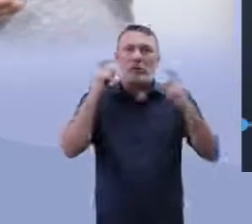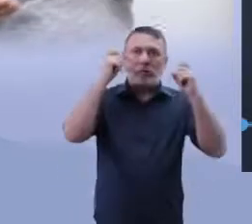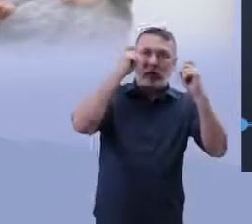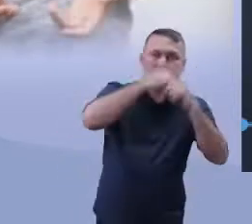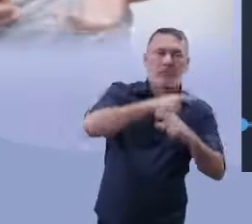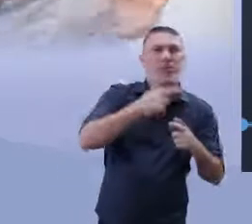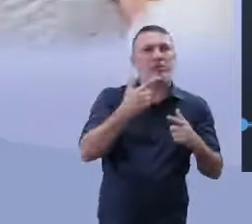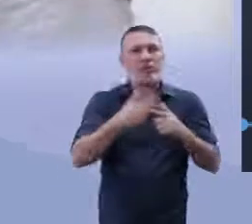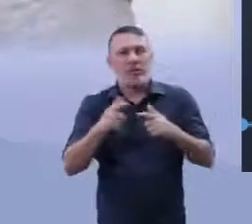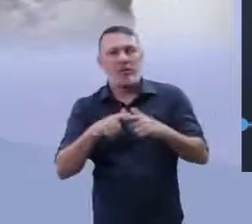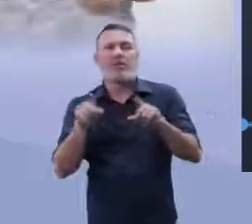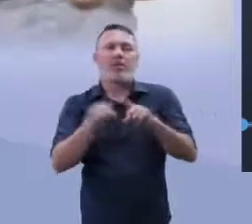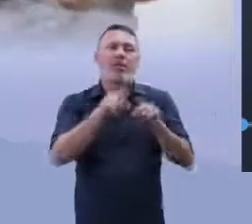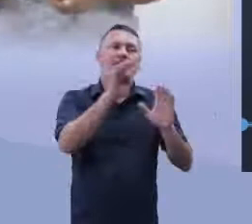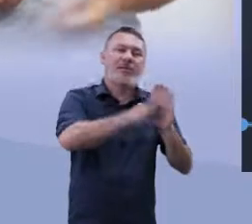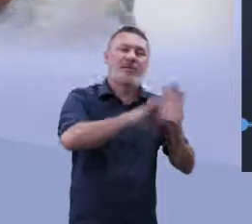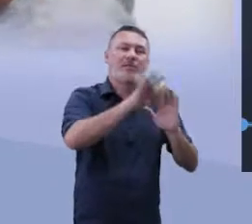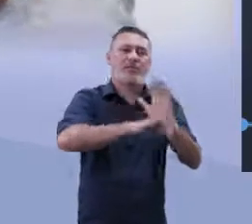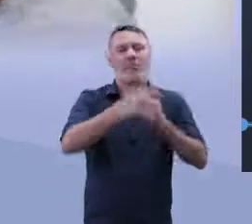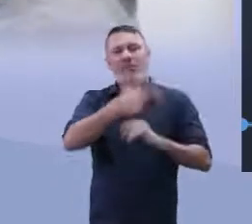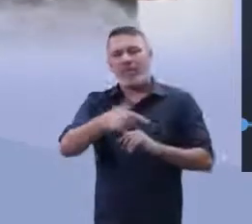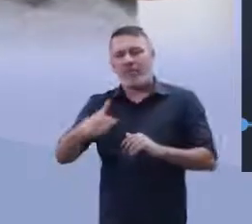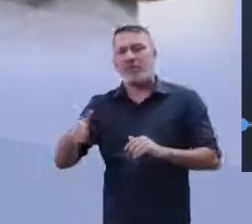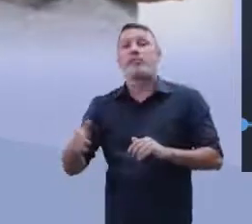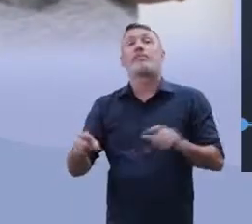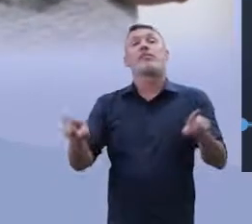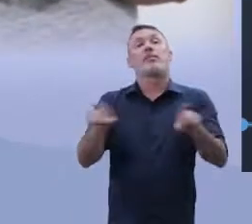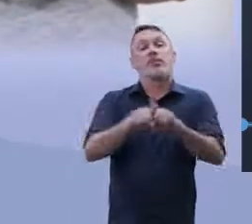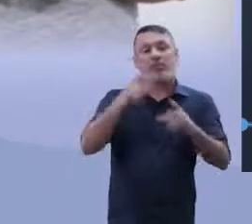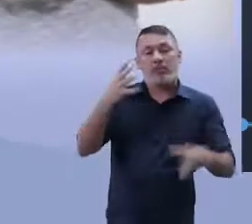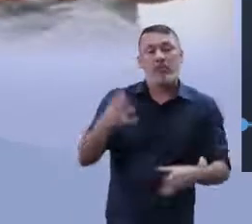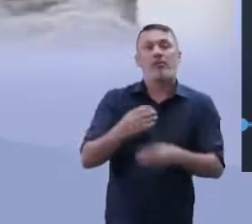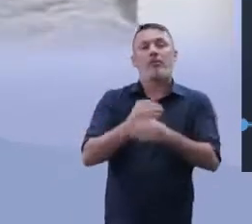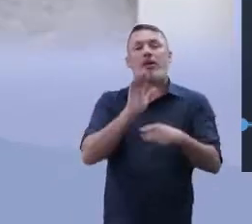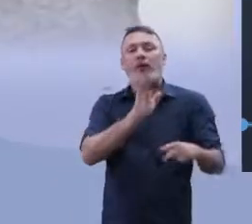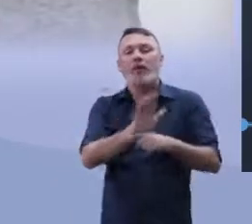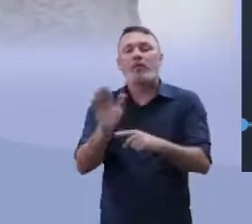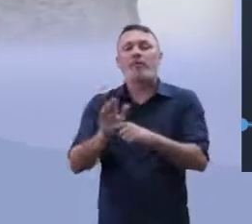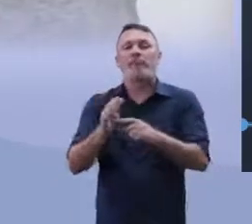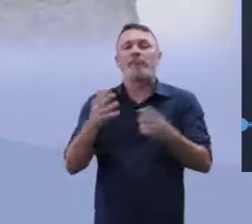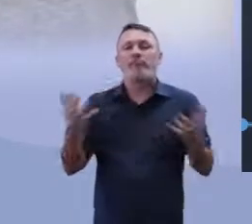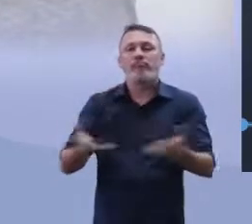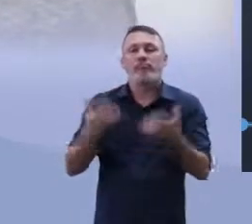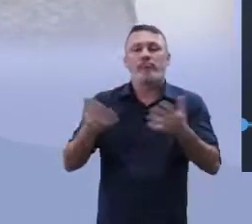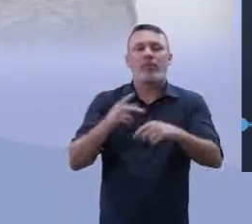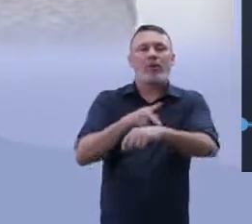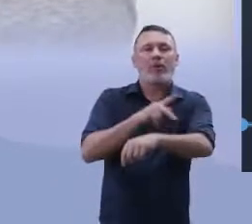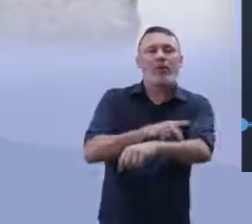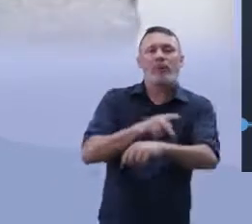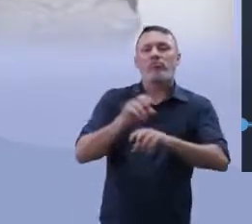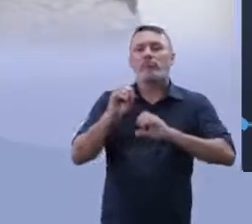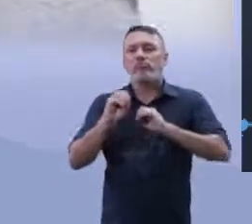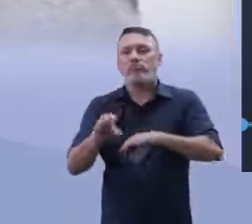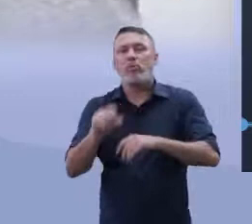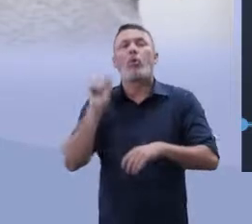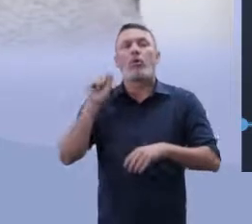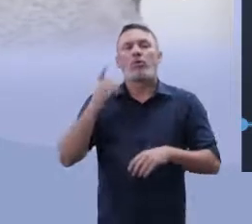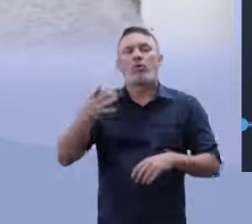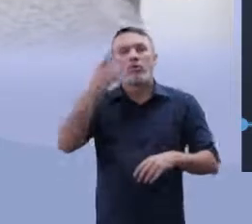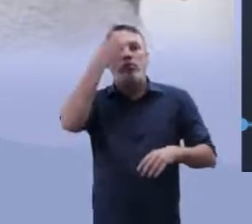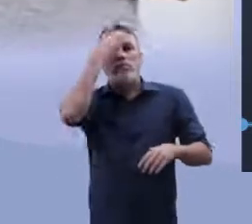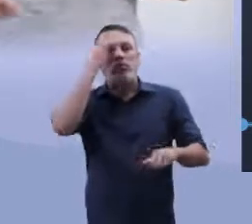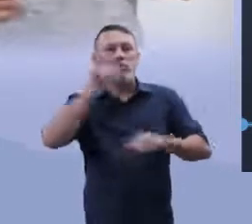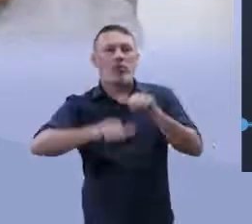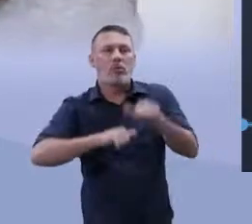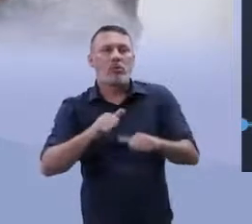as dificuldades. Falamos de outros textos também e como que a atividade pedagógica pode melhorar, principalmente questões cognitivas,